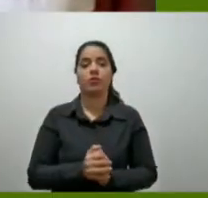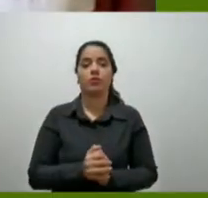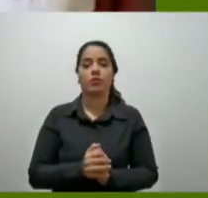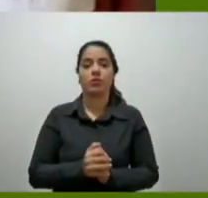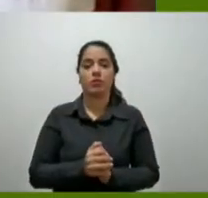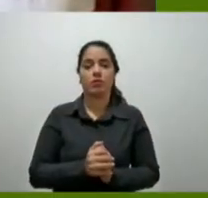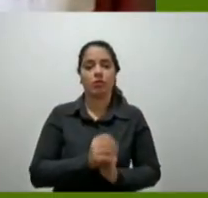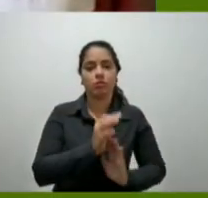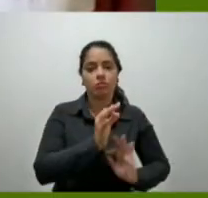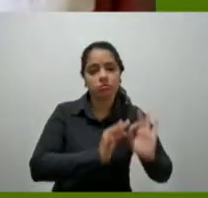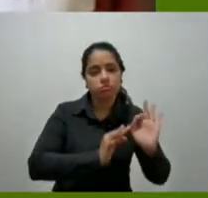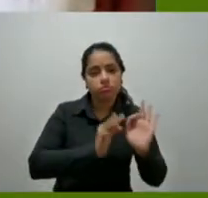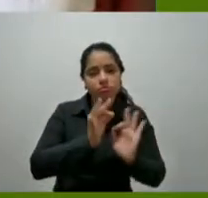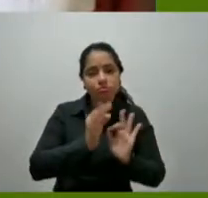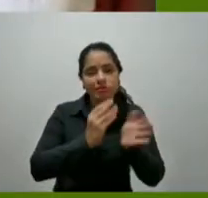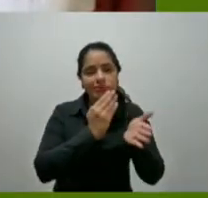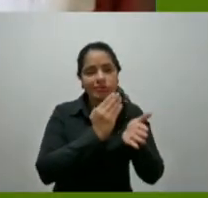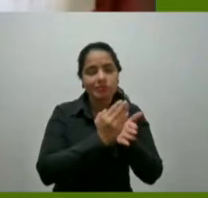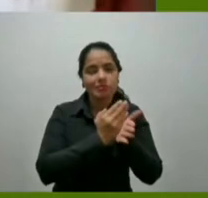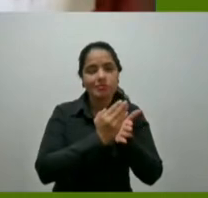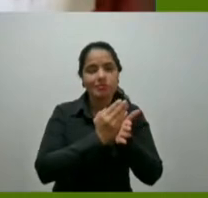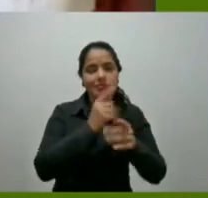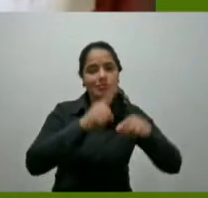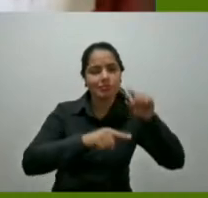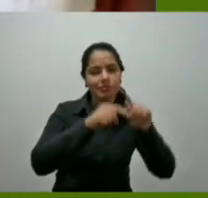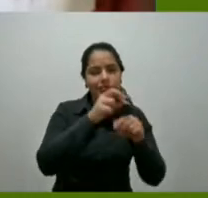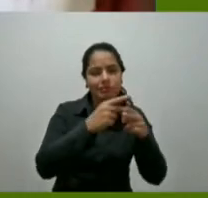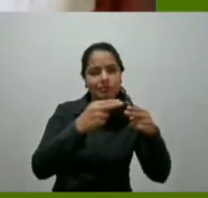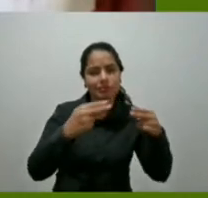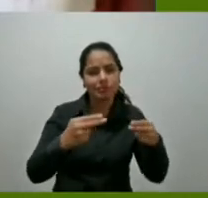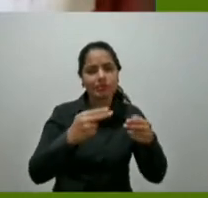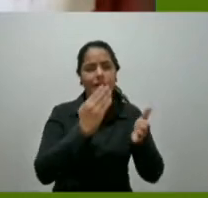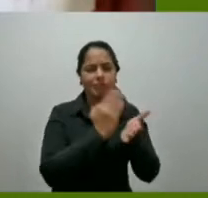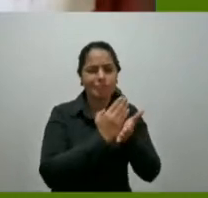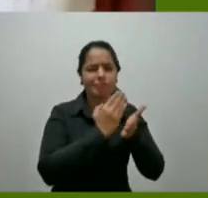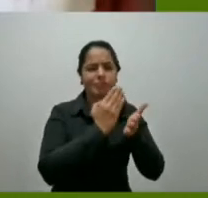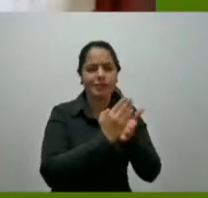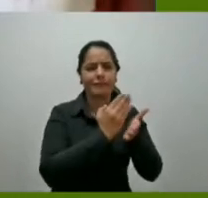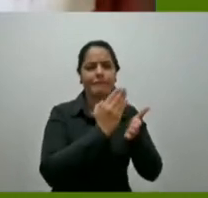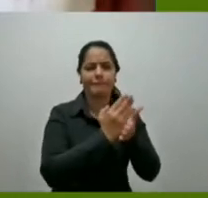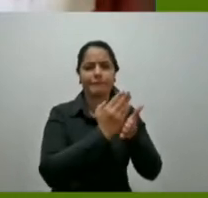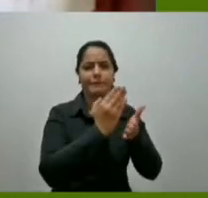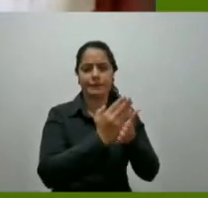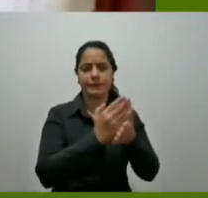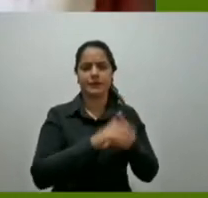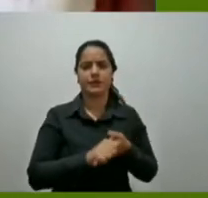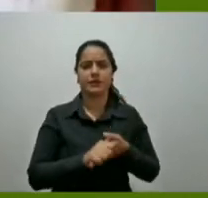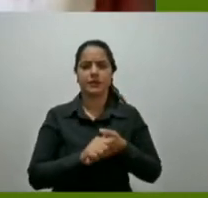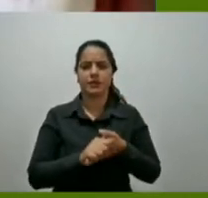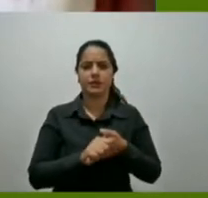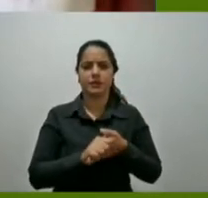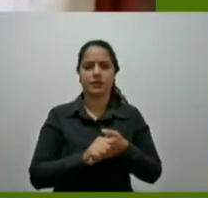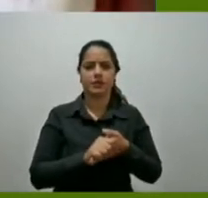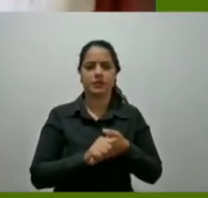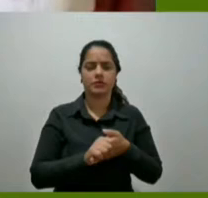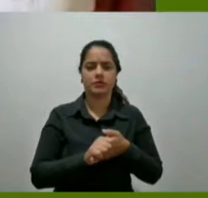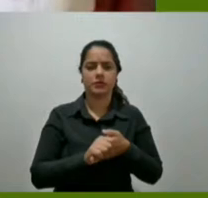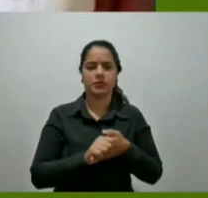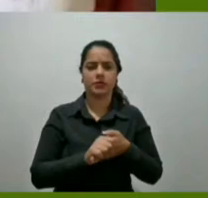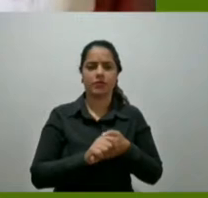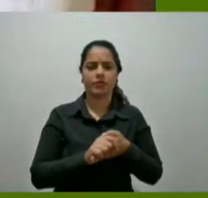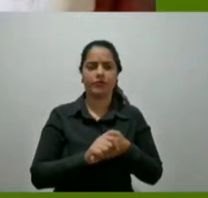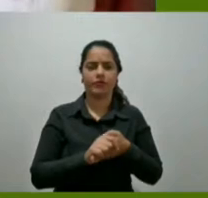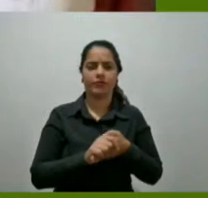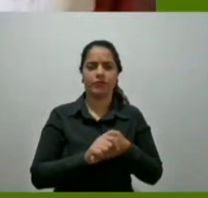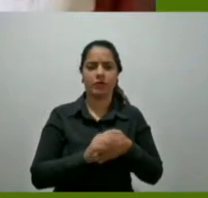produtos, não é? A liofilização, para os produtos possam ser transportados de uma maneira mais econômica,